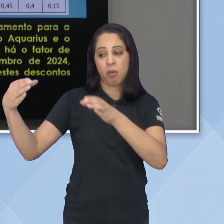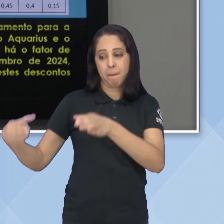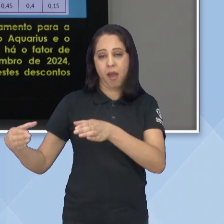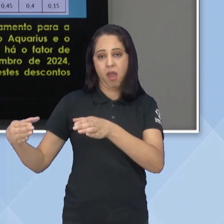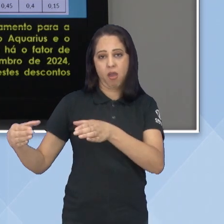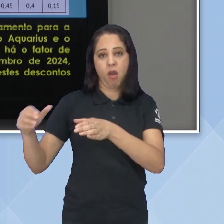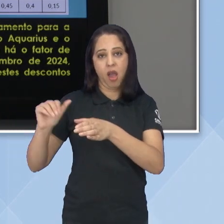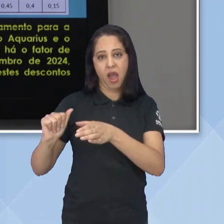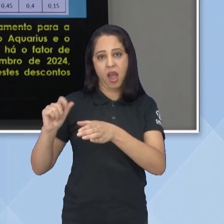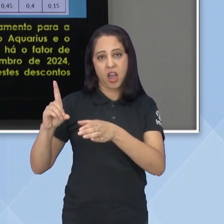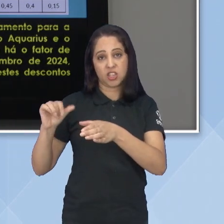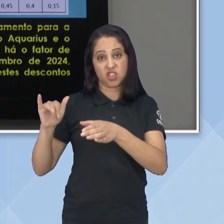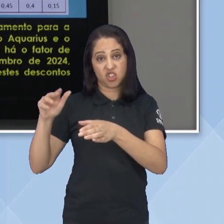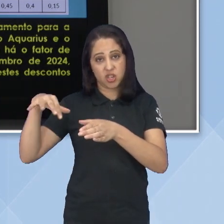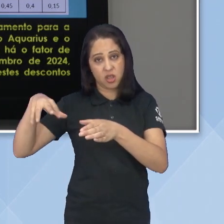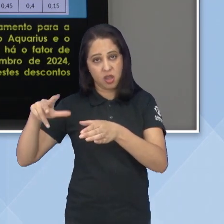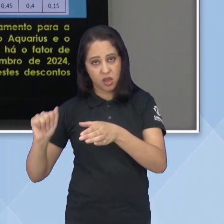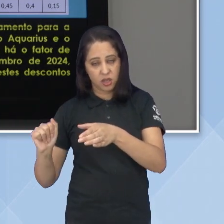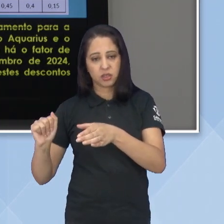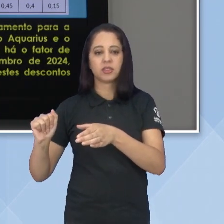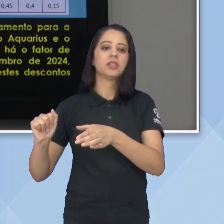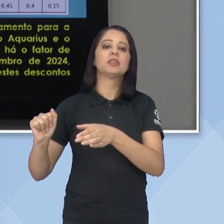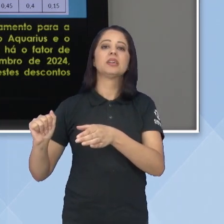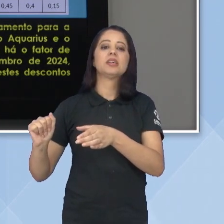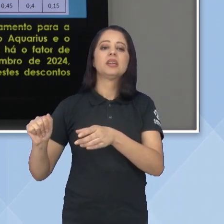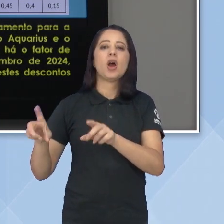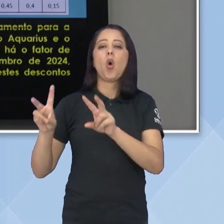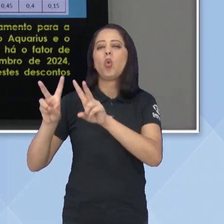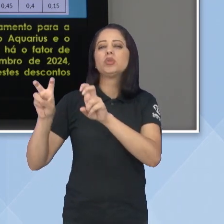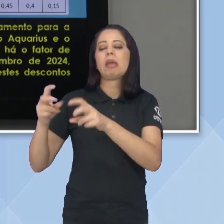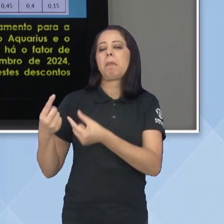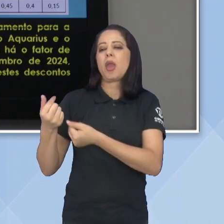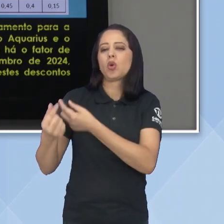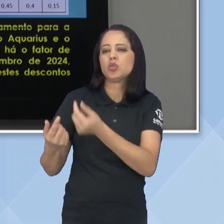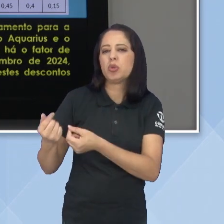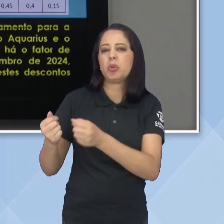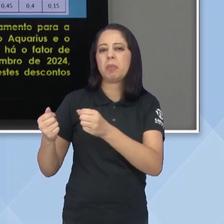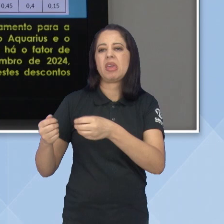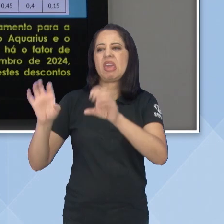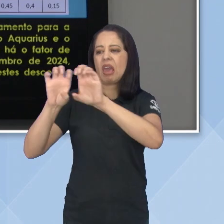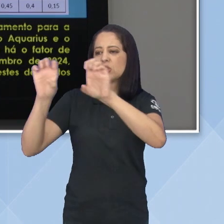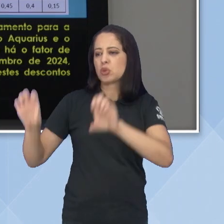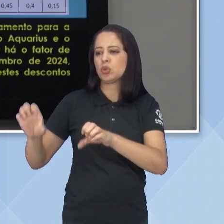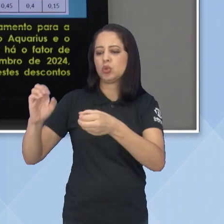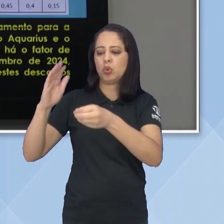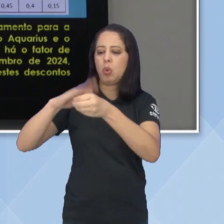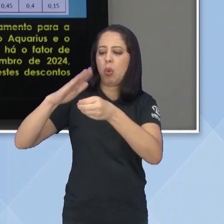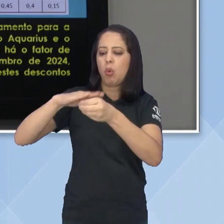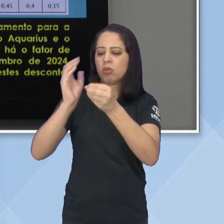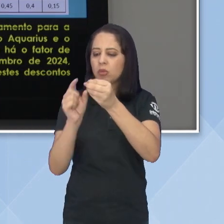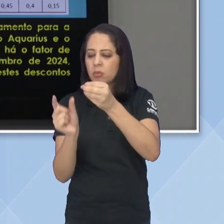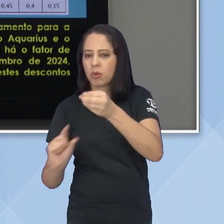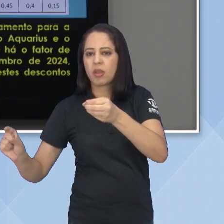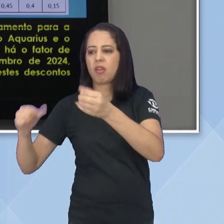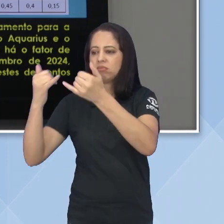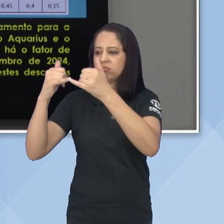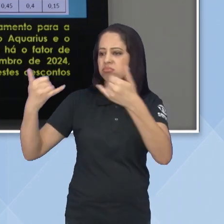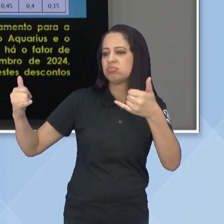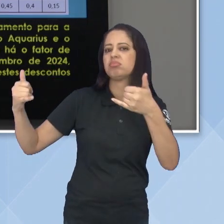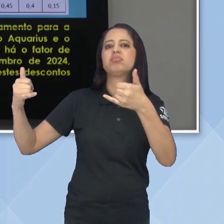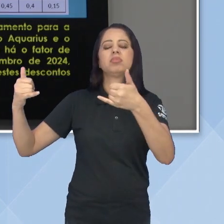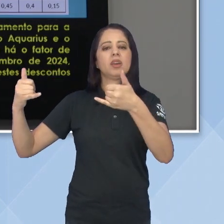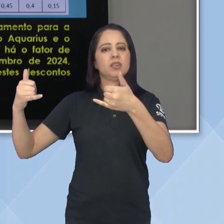né? O aspecto econômico, a infraestrutura, esgoto, abastecimento de água, energia elétrica, rede